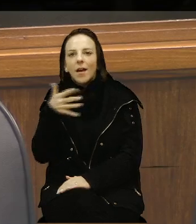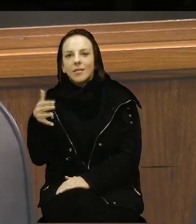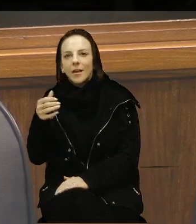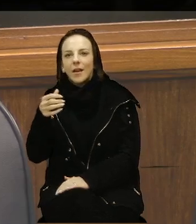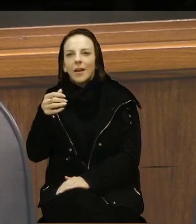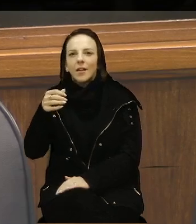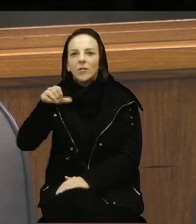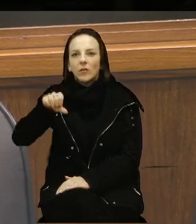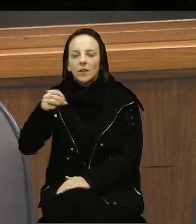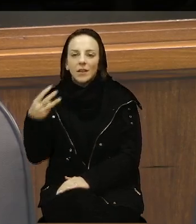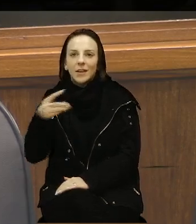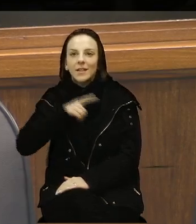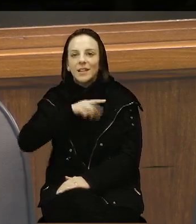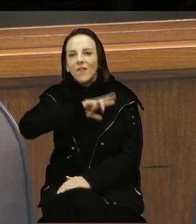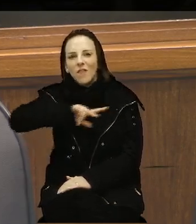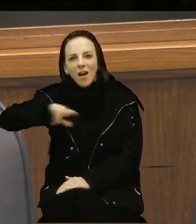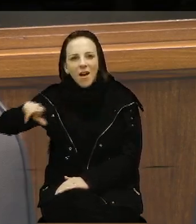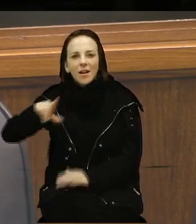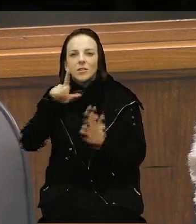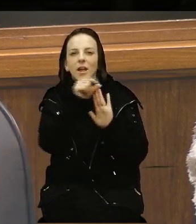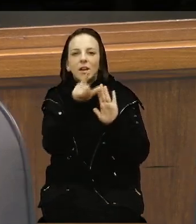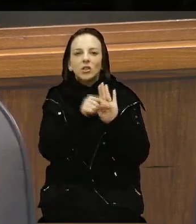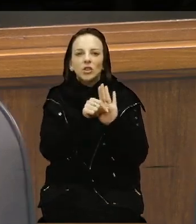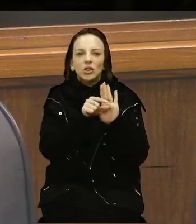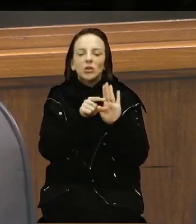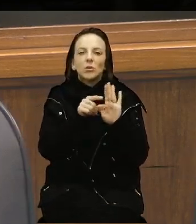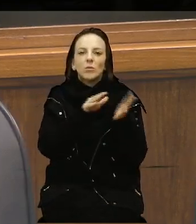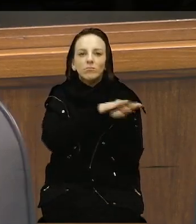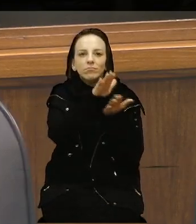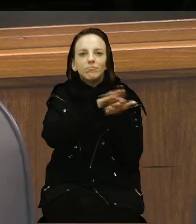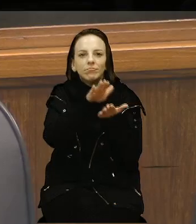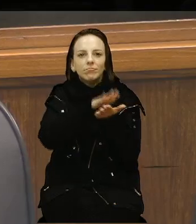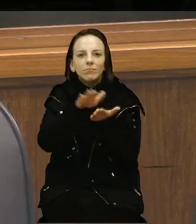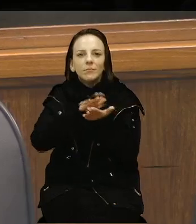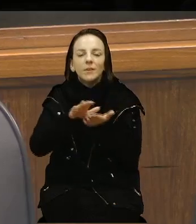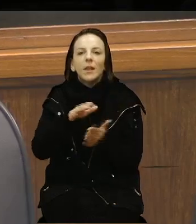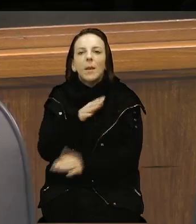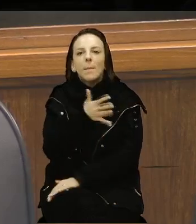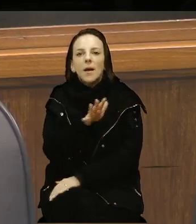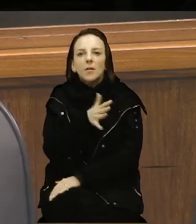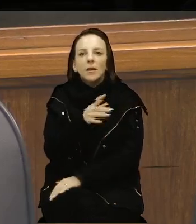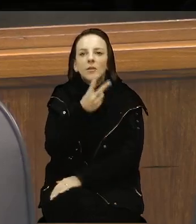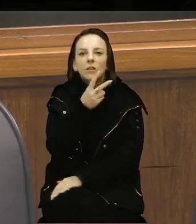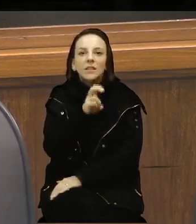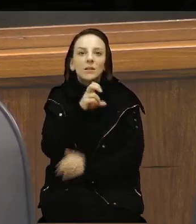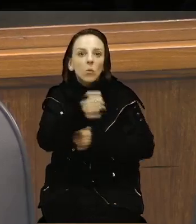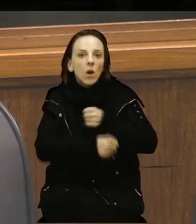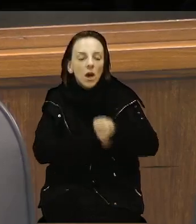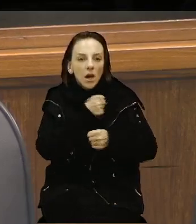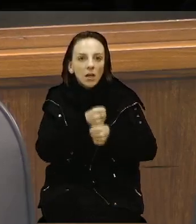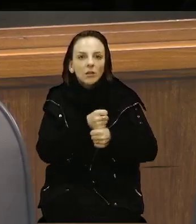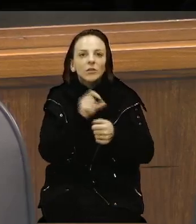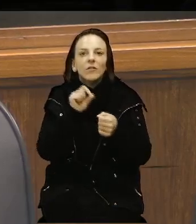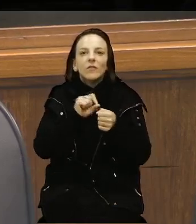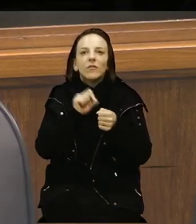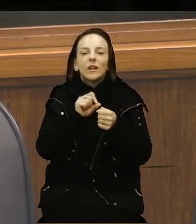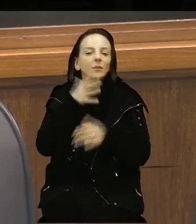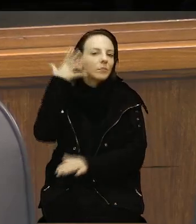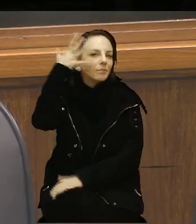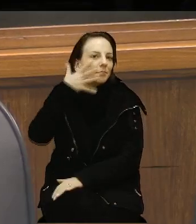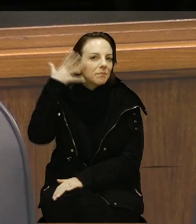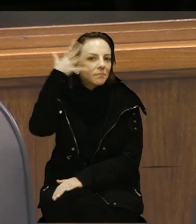artigos científicos publicados e, por aproximadamente 25 anos, realizou